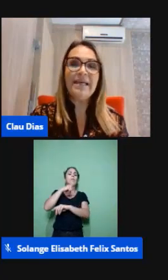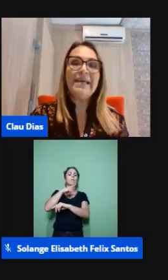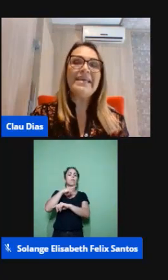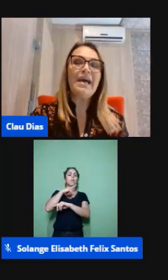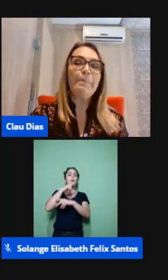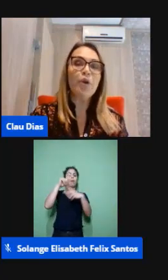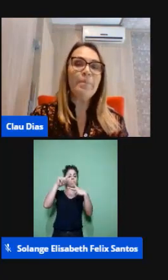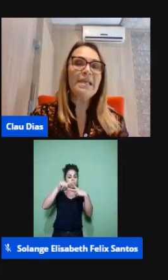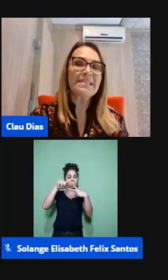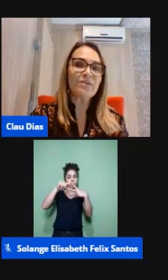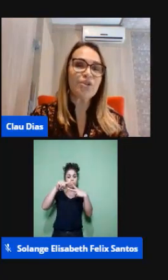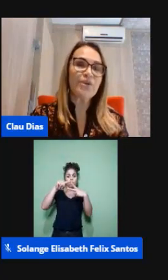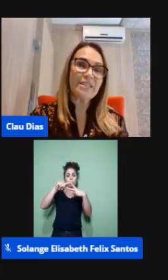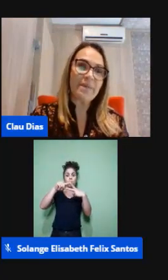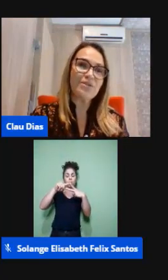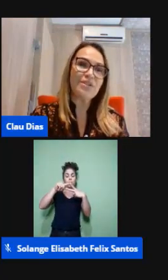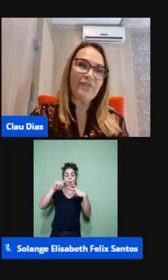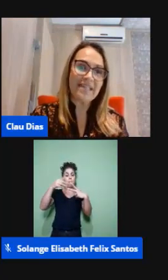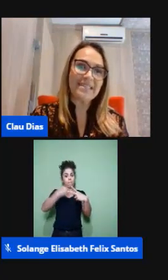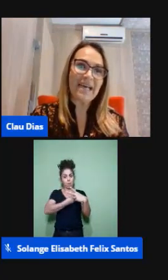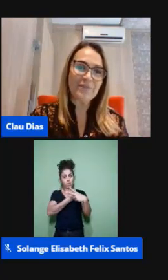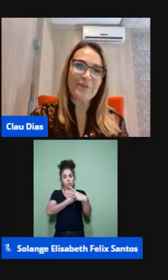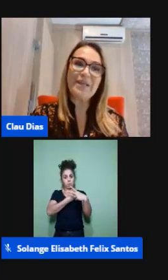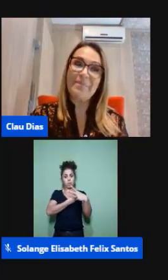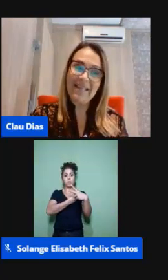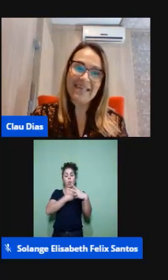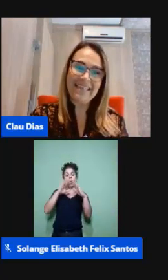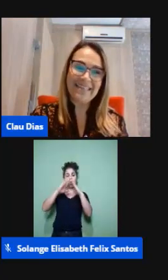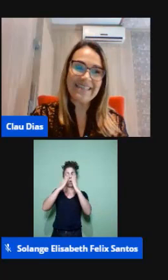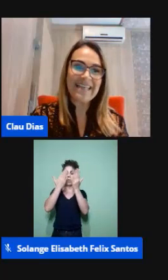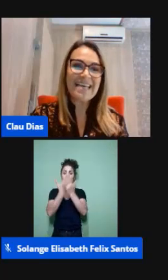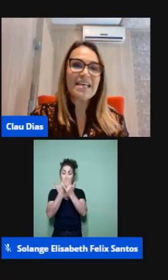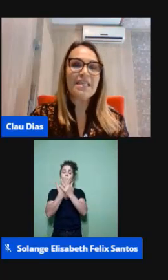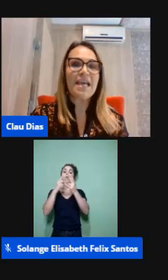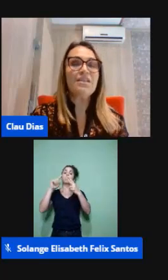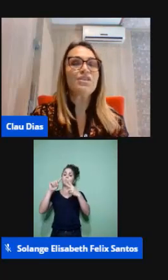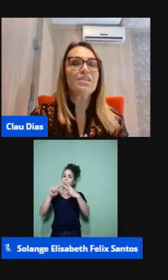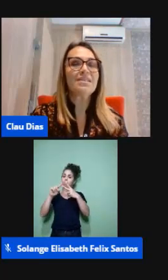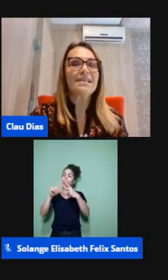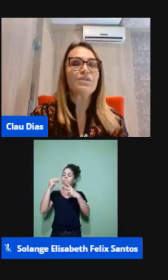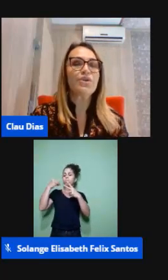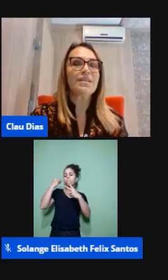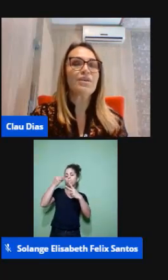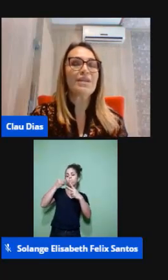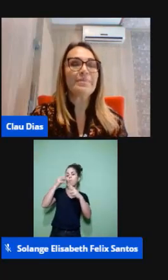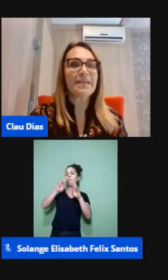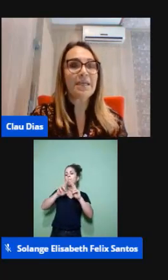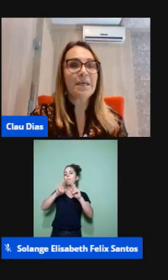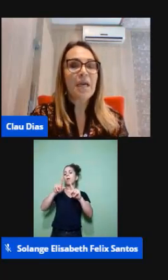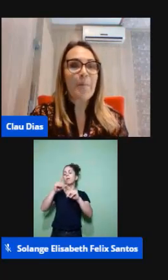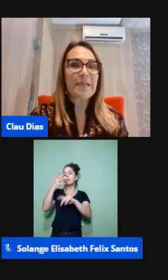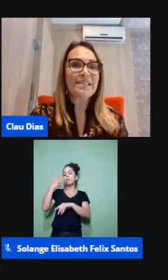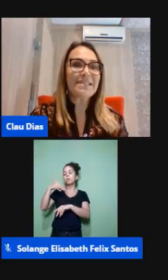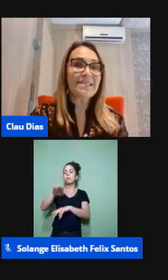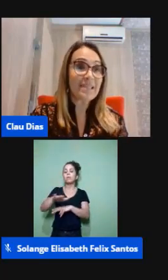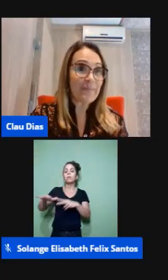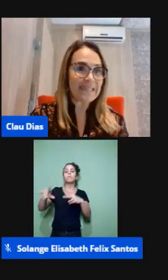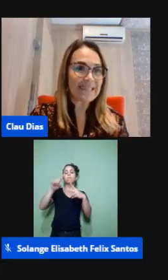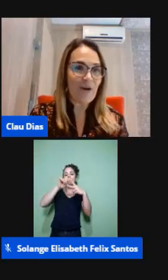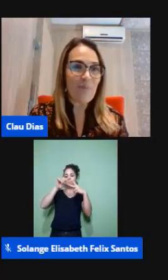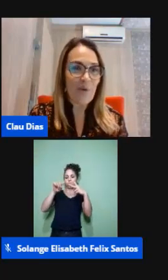ativa na escola e a apropriação de conhecimentos diferenciados por quem? Pela criança. né? Então, a gente traz esse organograma aqui para a